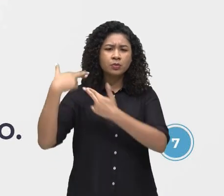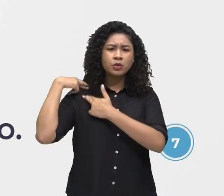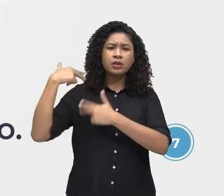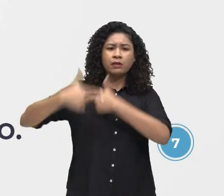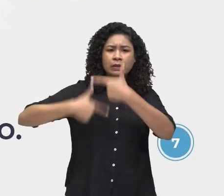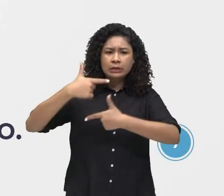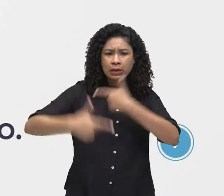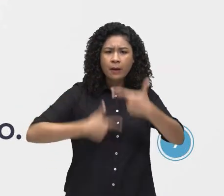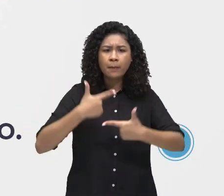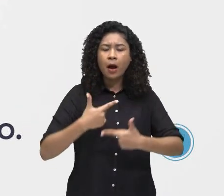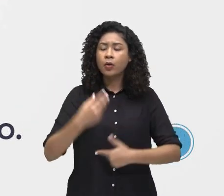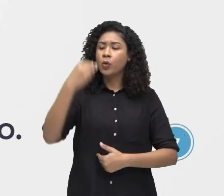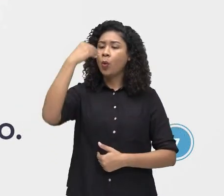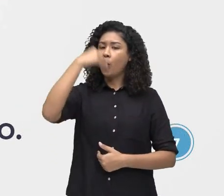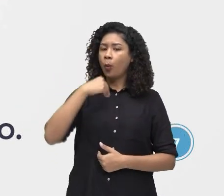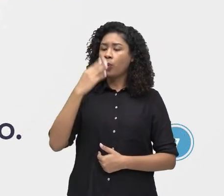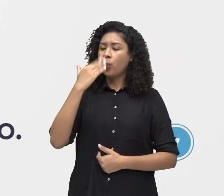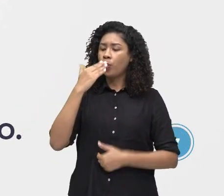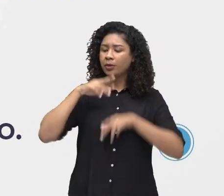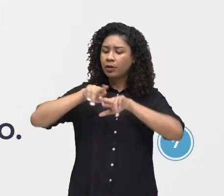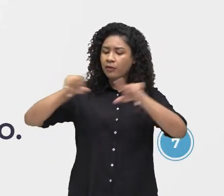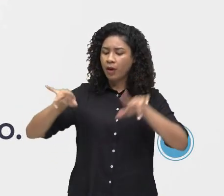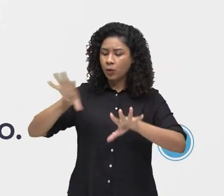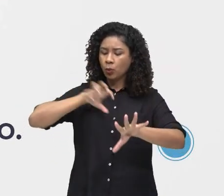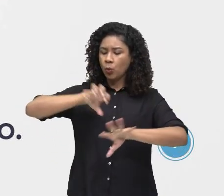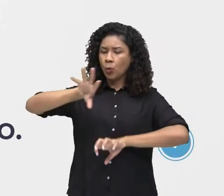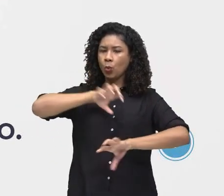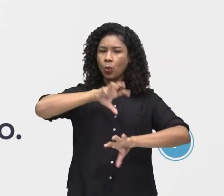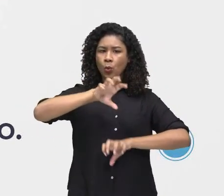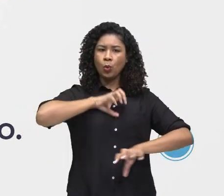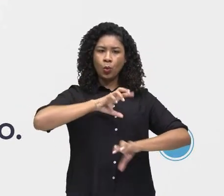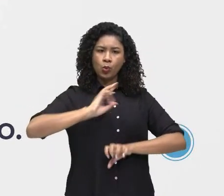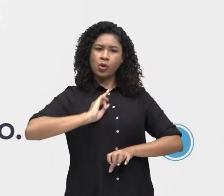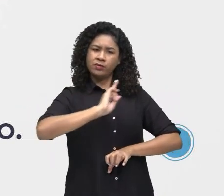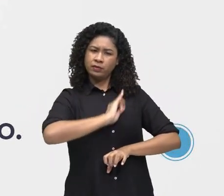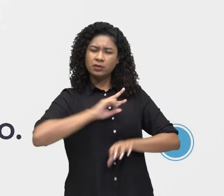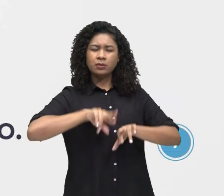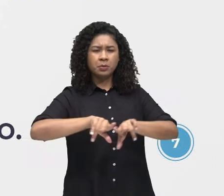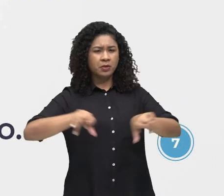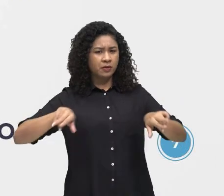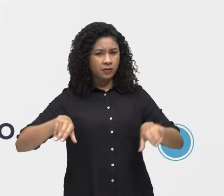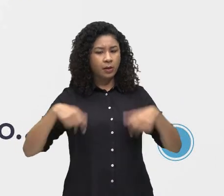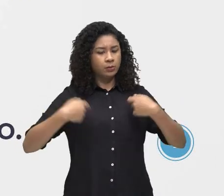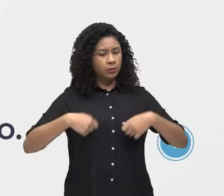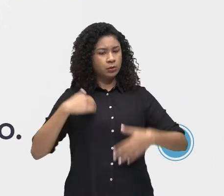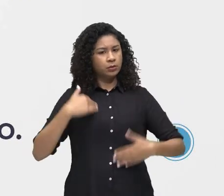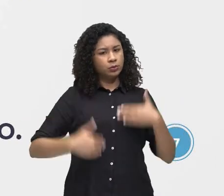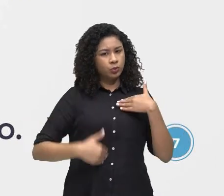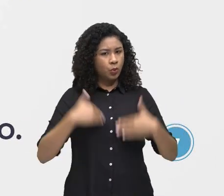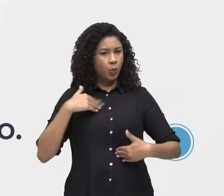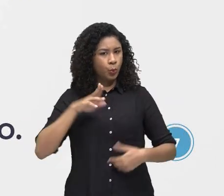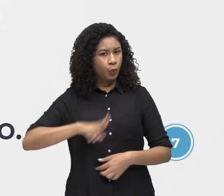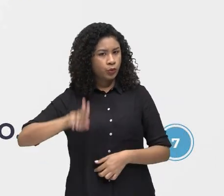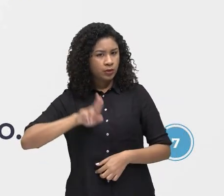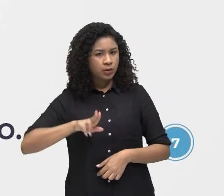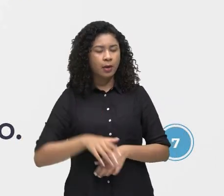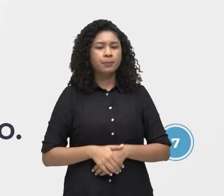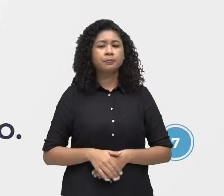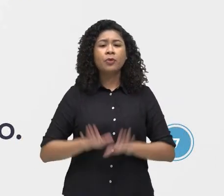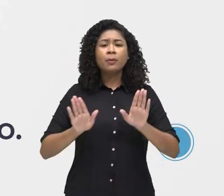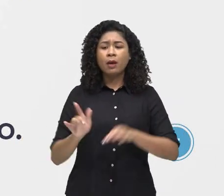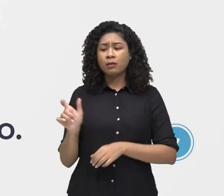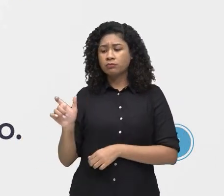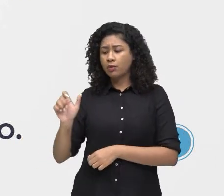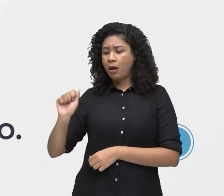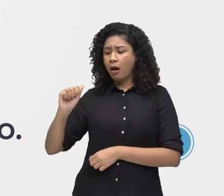dos alimentos as substâncias necessárias para o nosso corpo. Legal. O amido só pode ser aproveitado